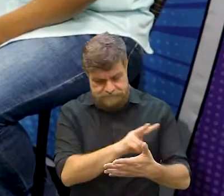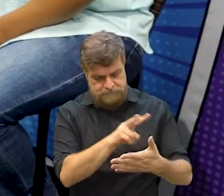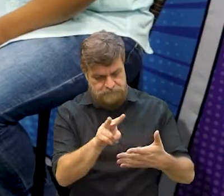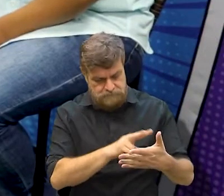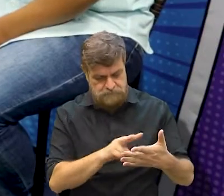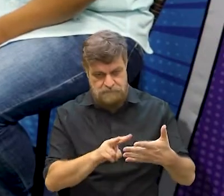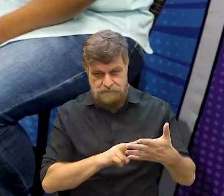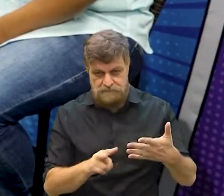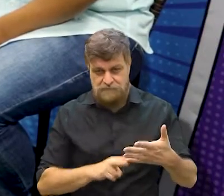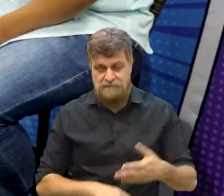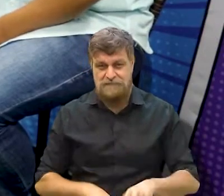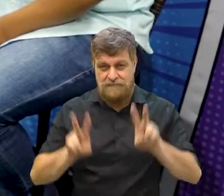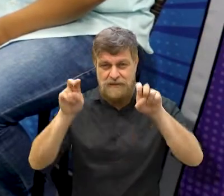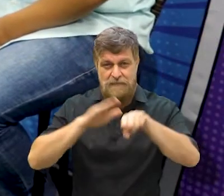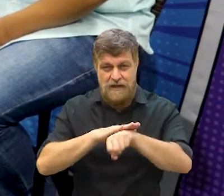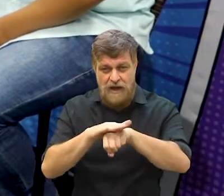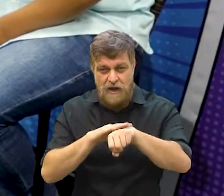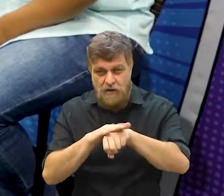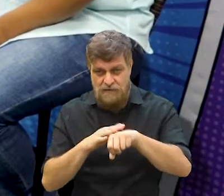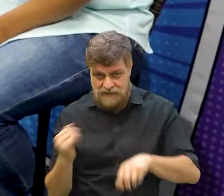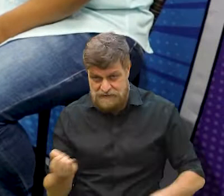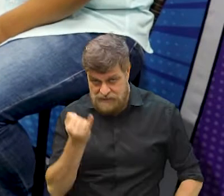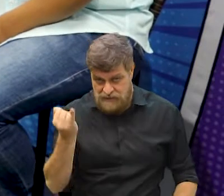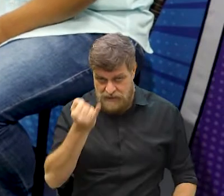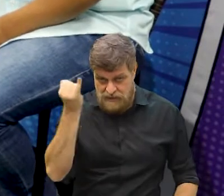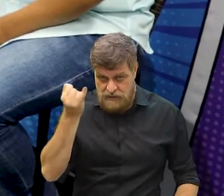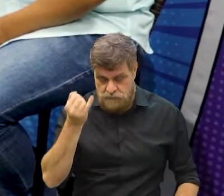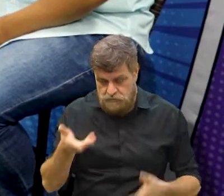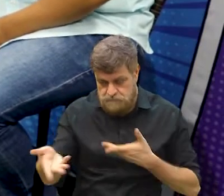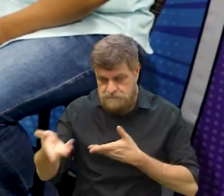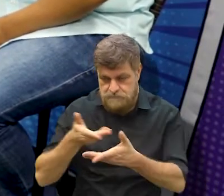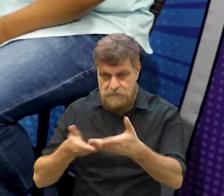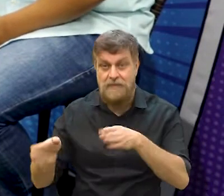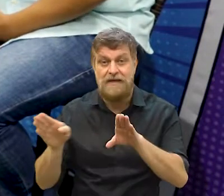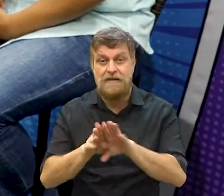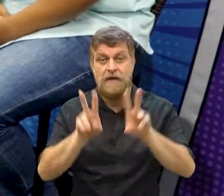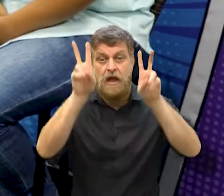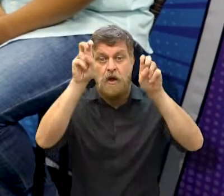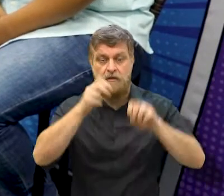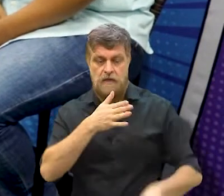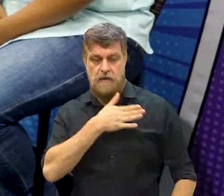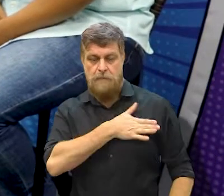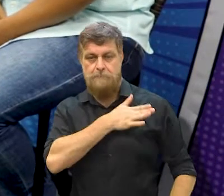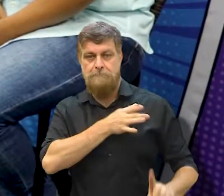importante ter essa conversa com o adolescente, com a criança, sobre o preconceito?